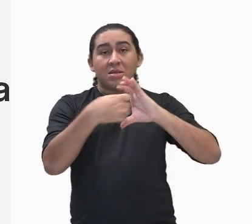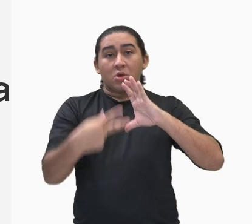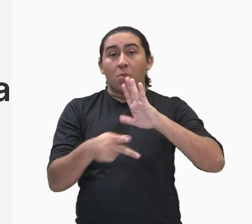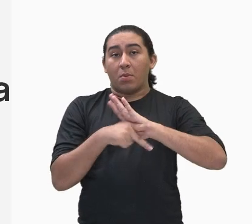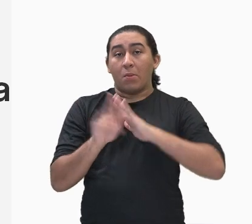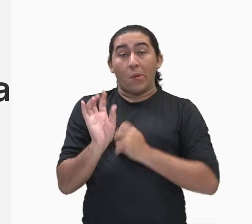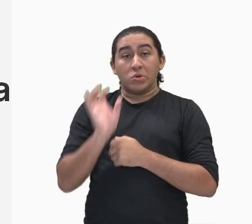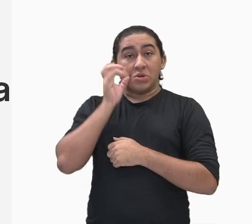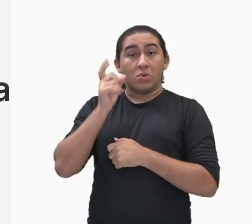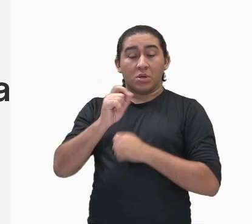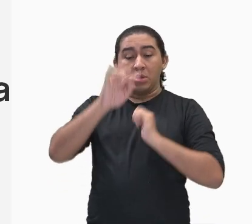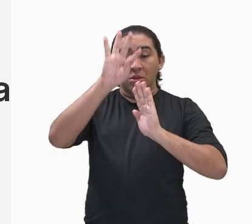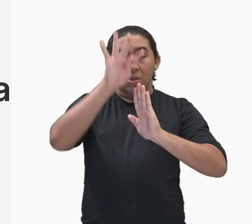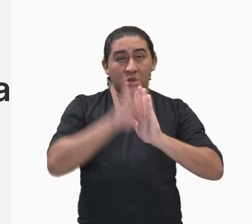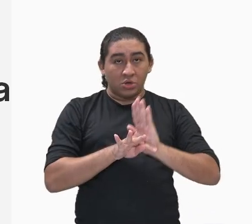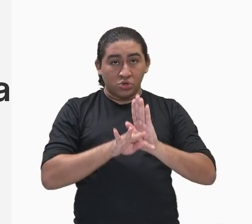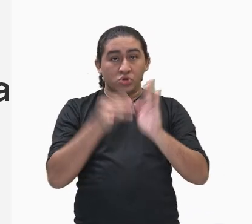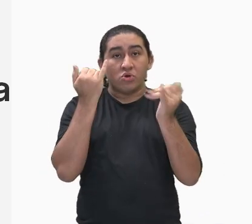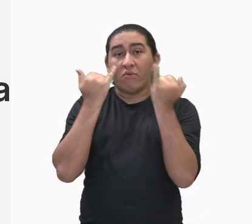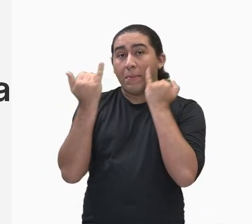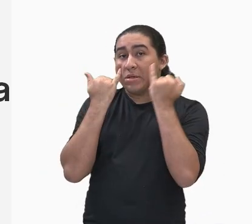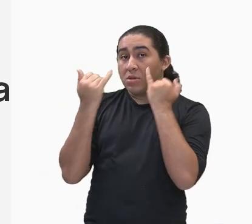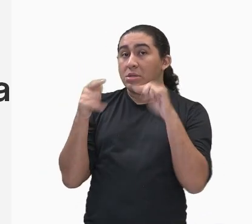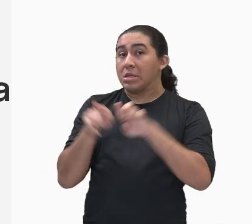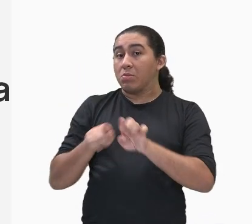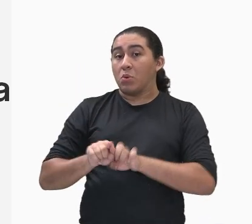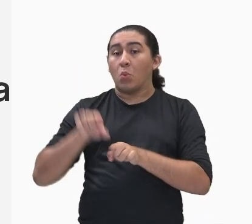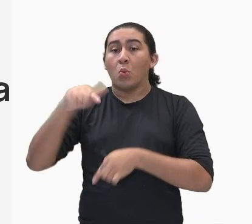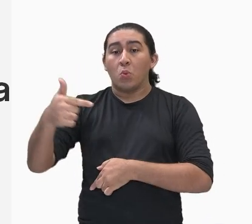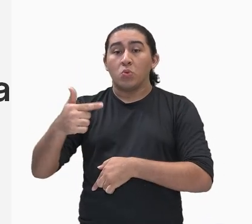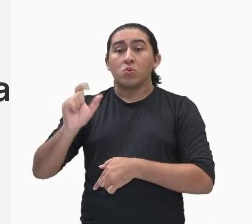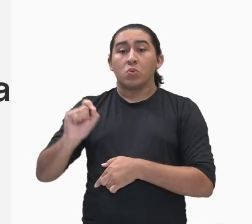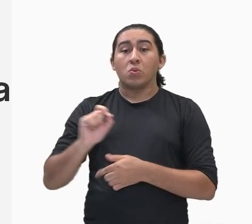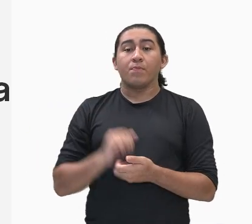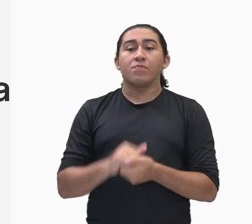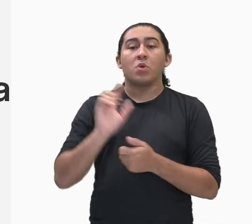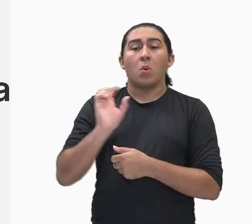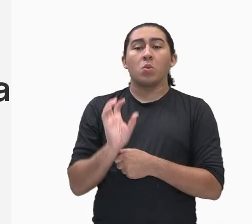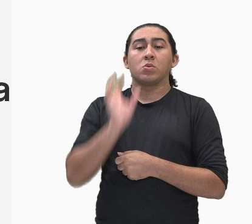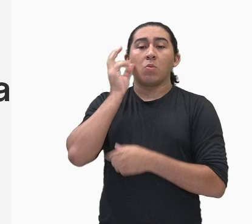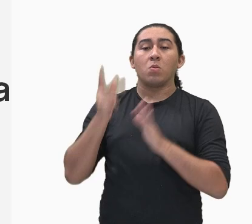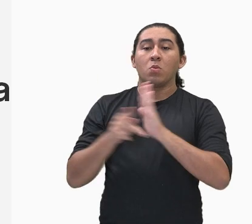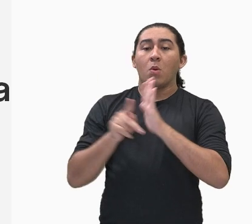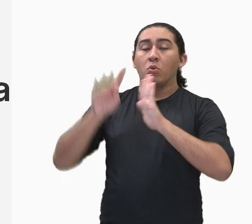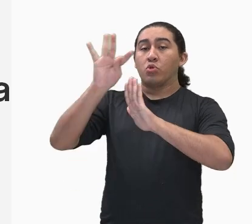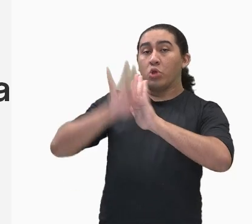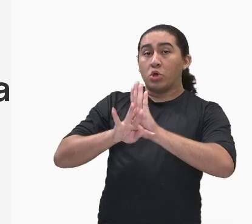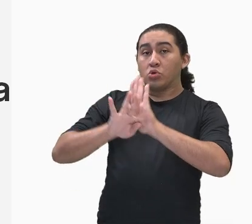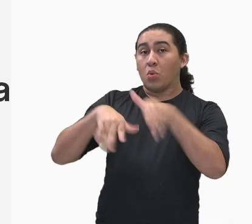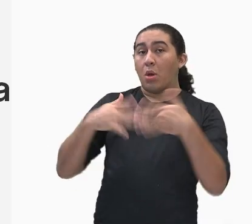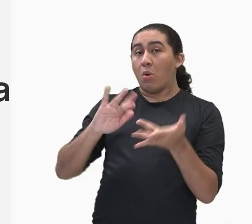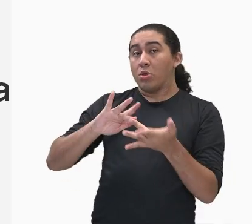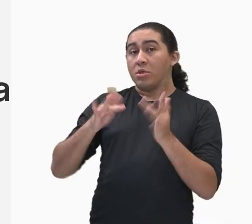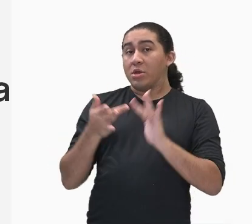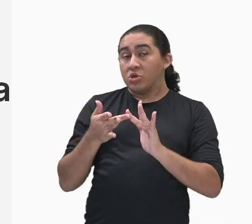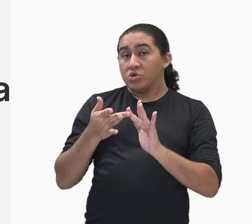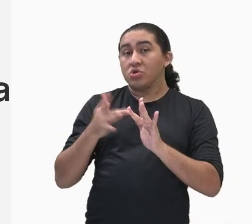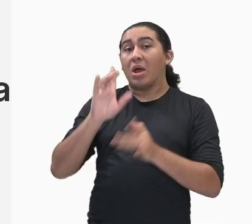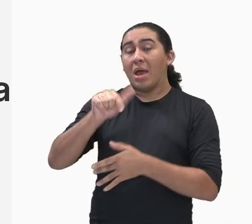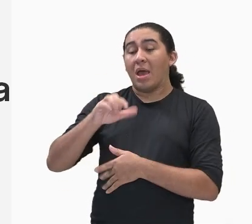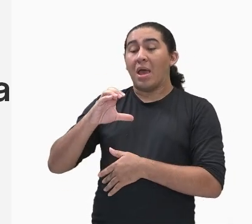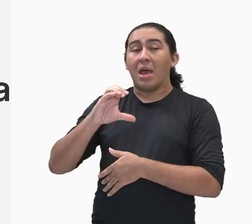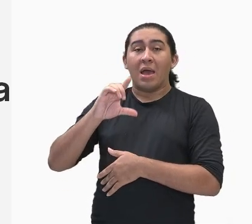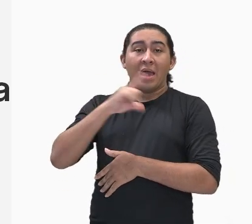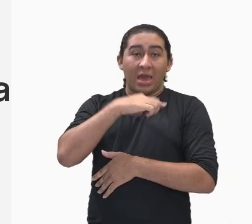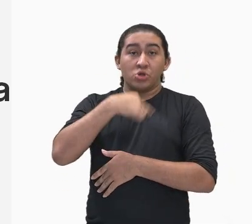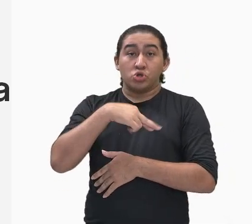de textos de informação e outra pela ocorrência de texto de caráter